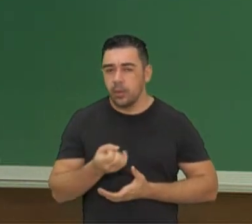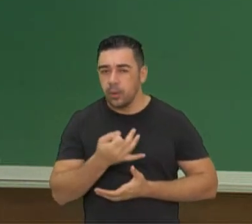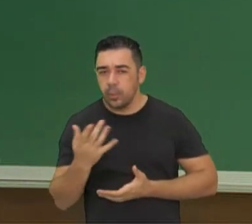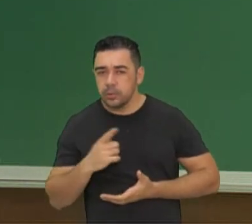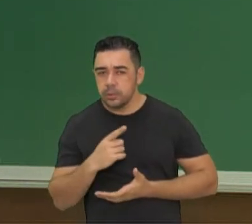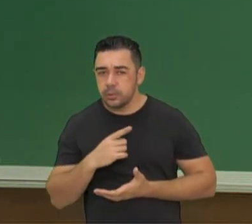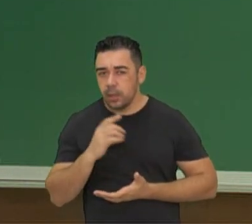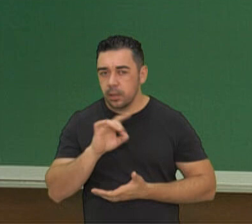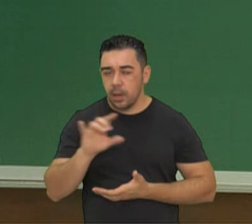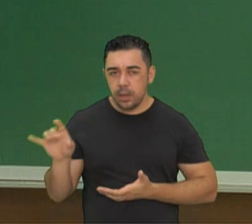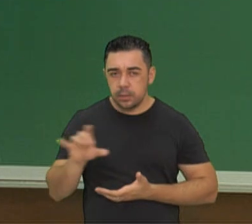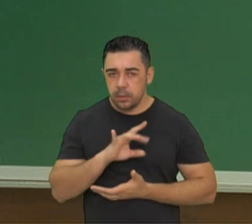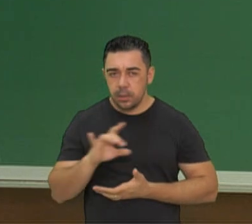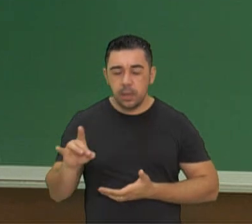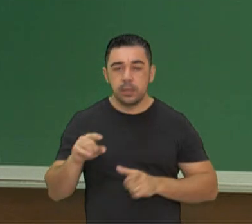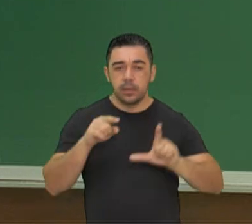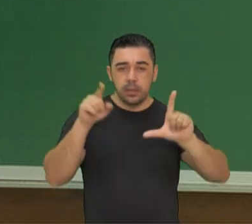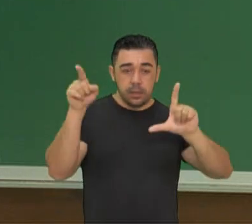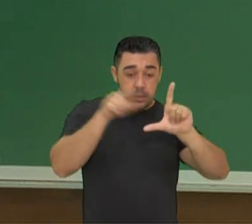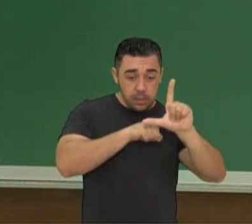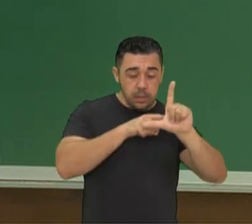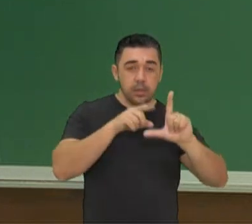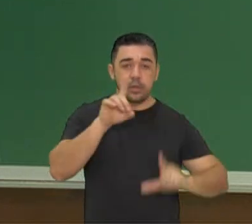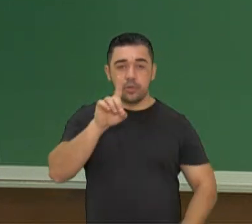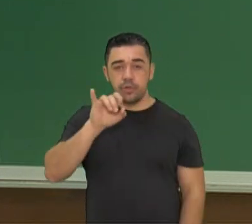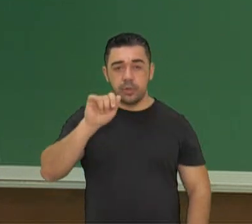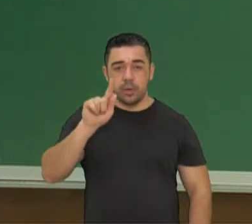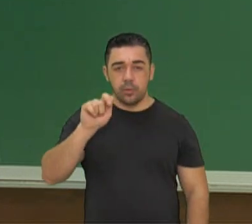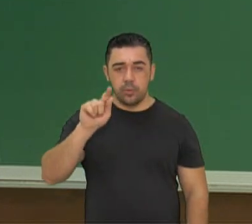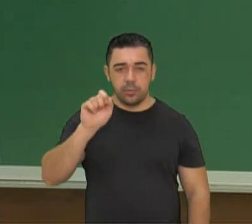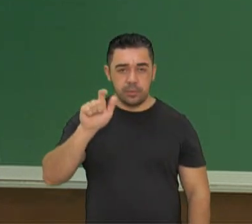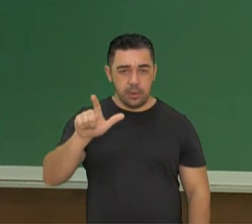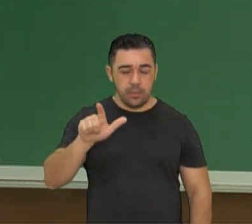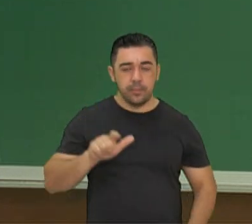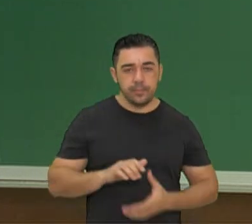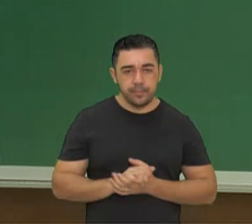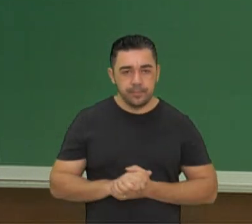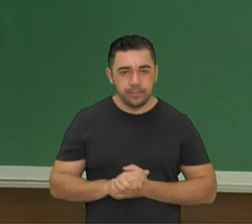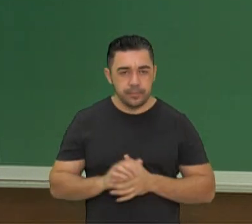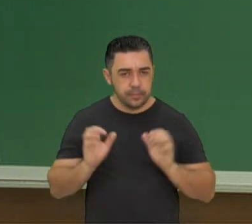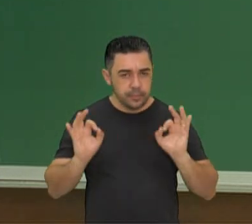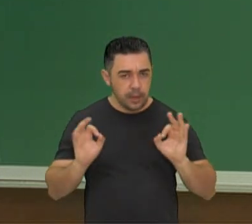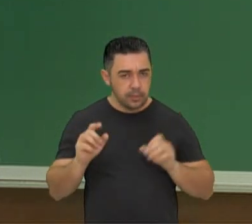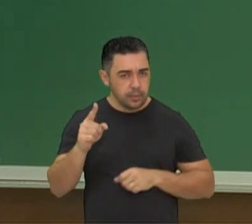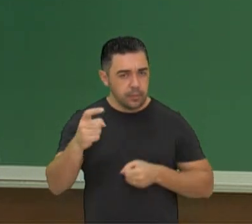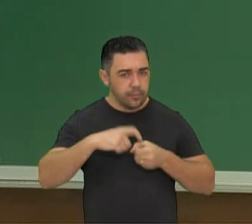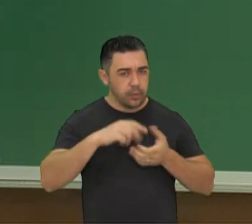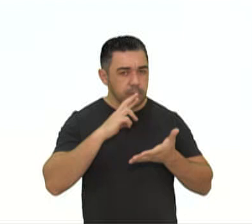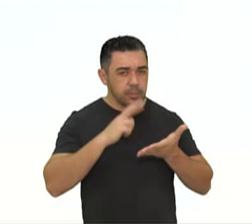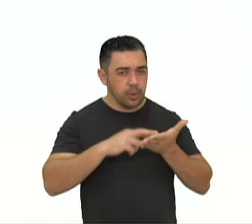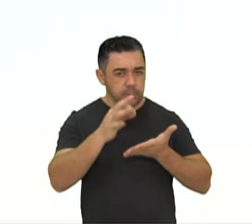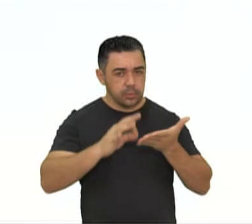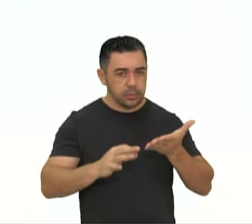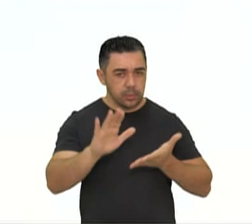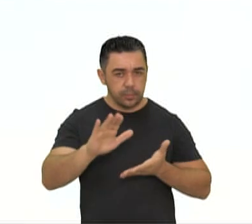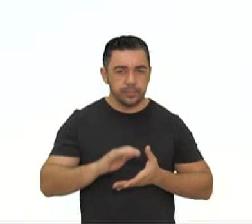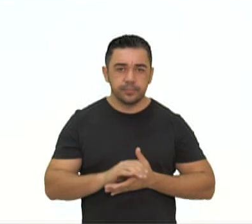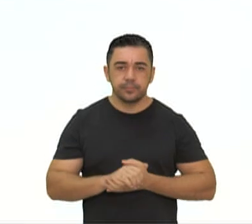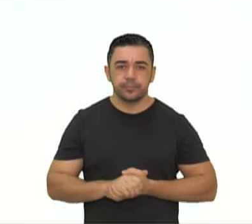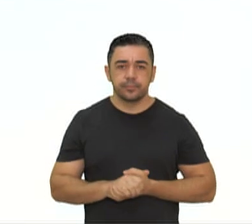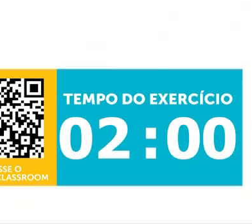quantidade de cada de diagonais que sai daquele vértice em particular, tá bom? E eu já volto com a resposta.